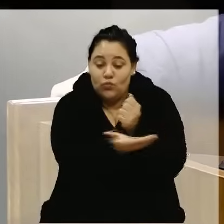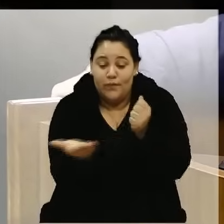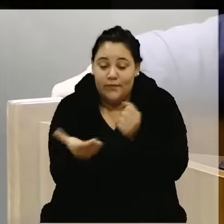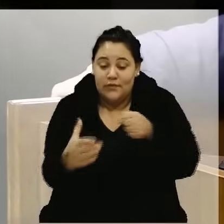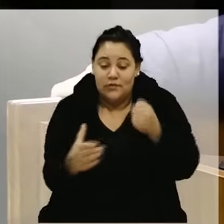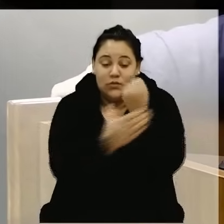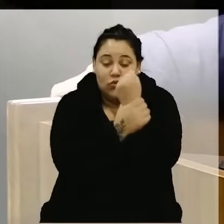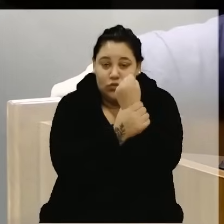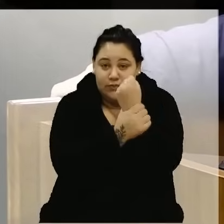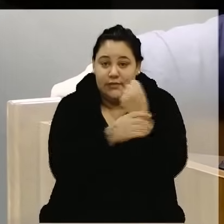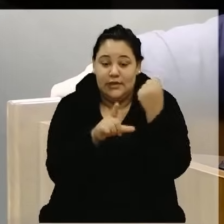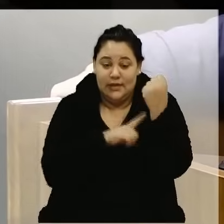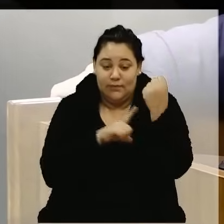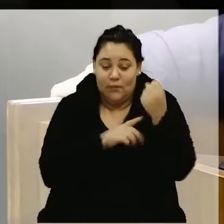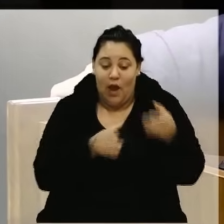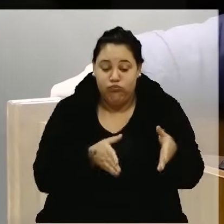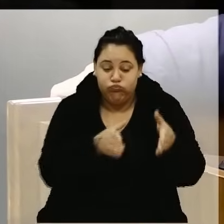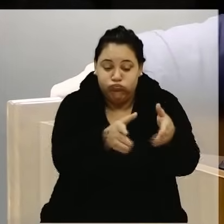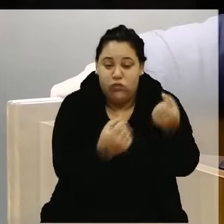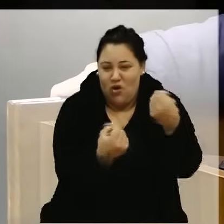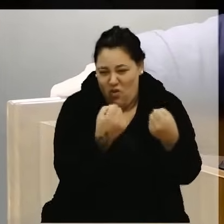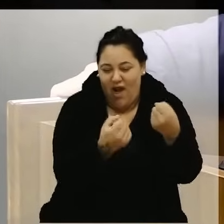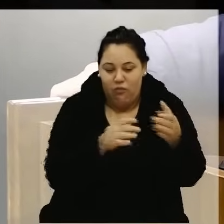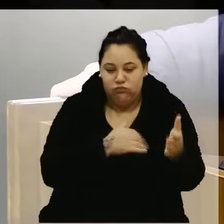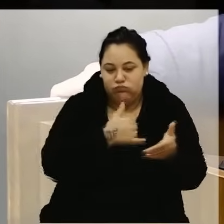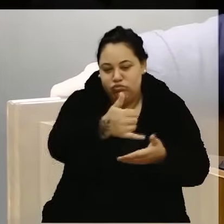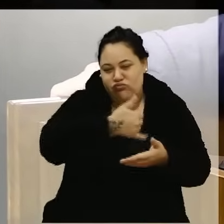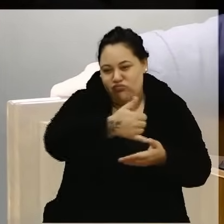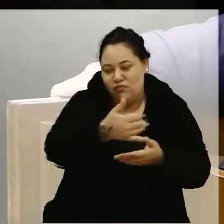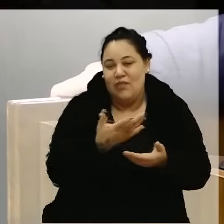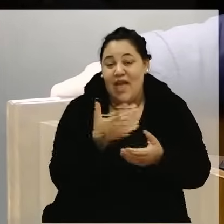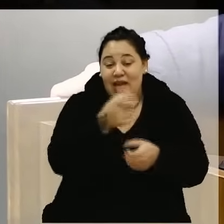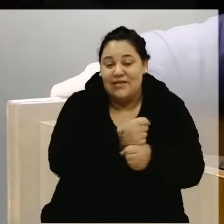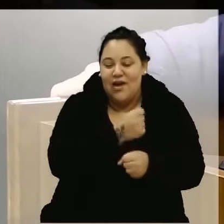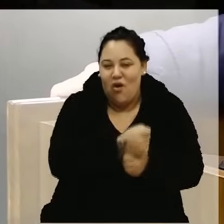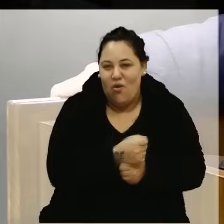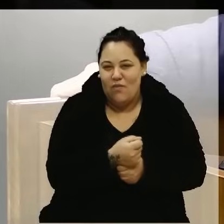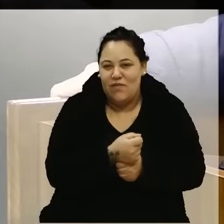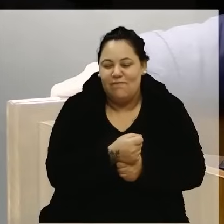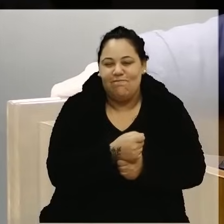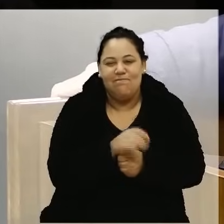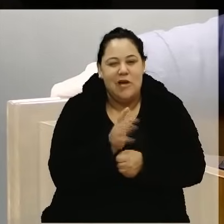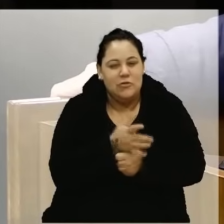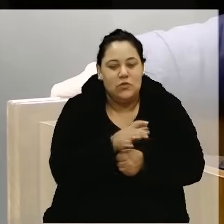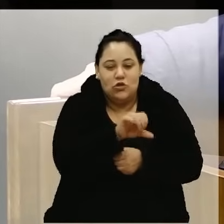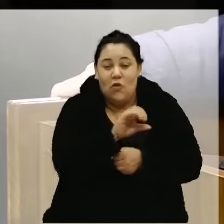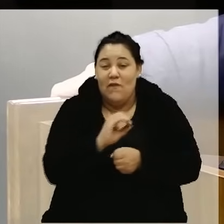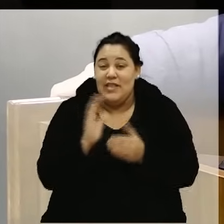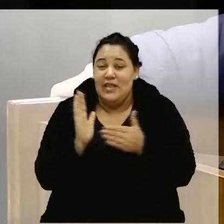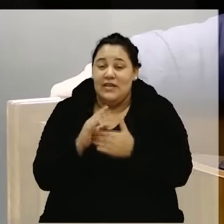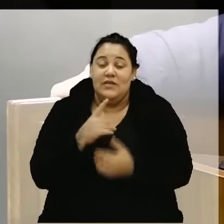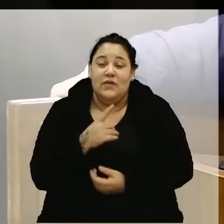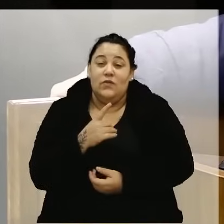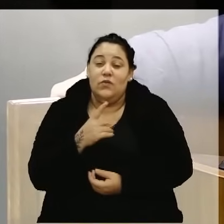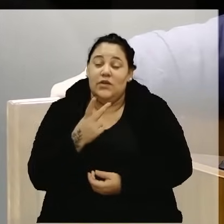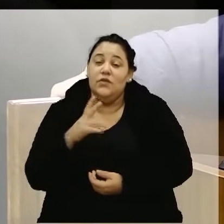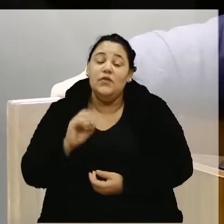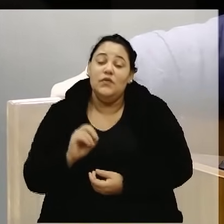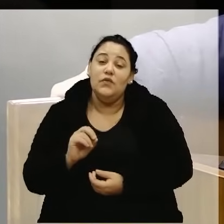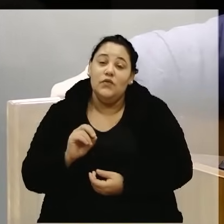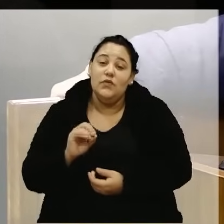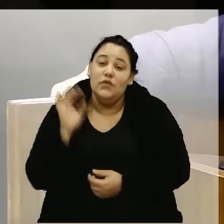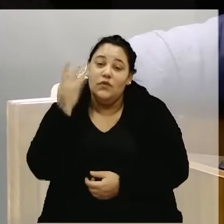área de domínio da via. Né? Esta obra demandará de 90 a 120 dias para ser implantada.